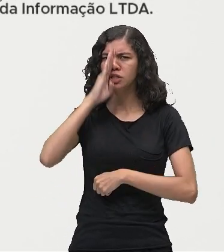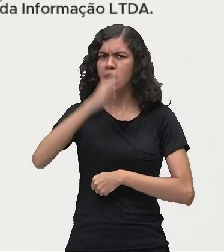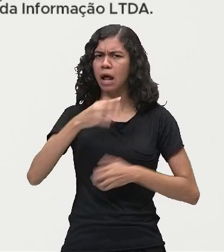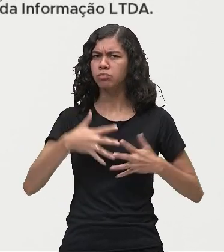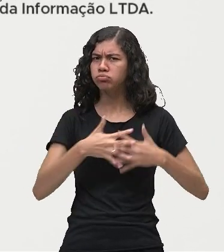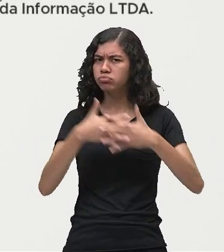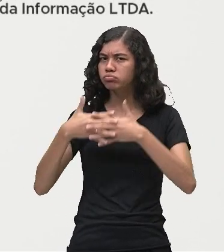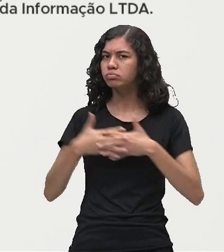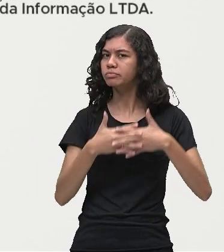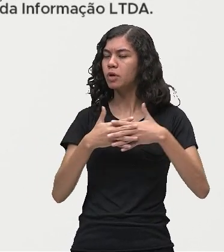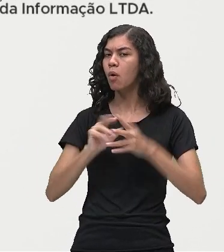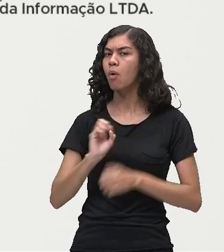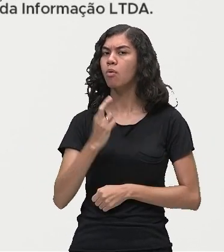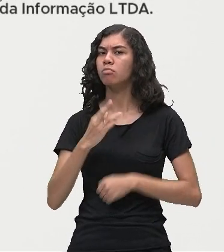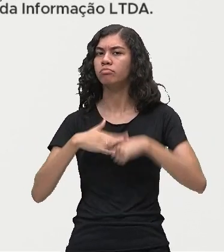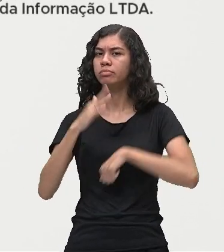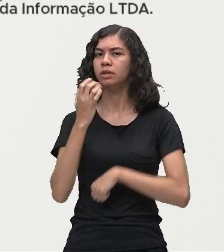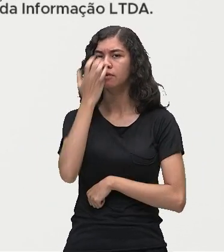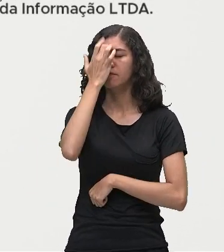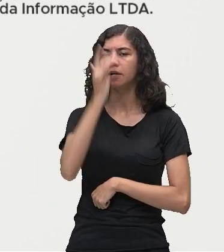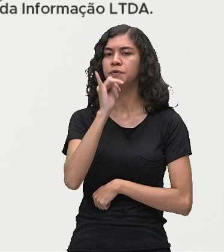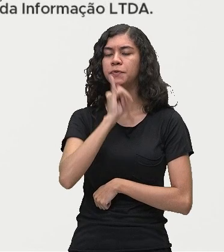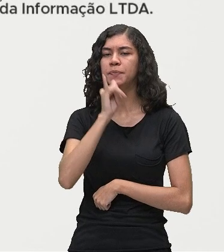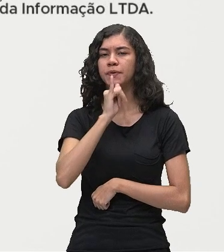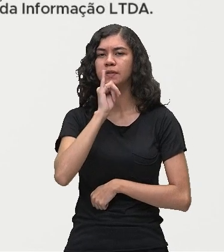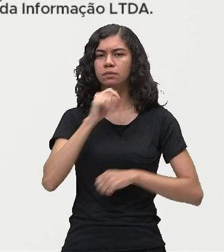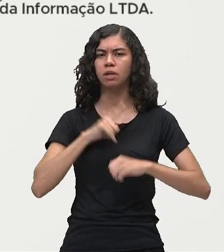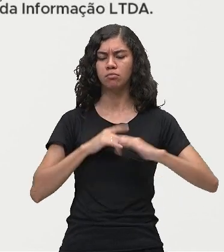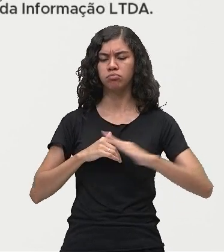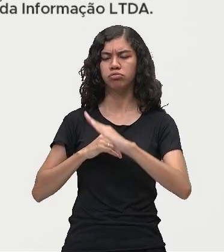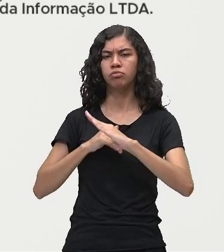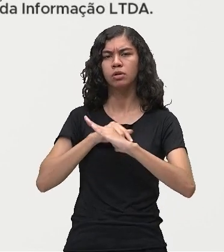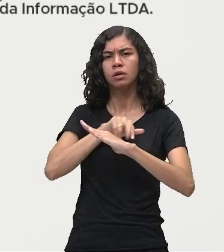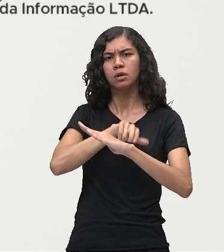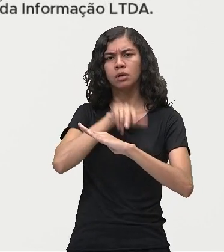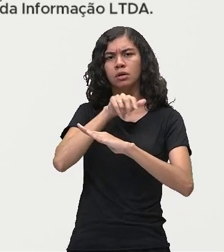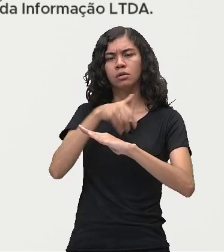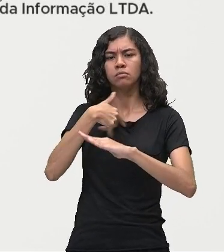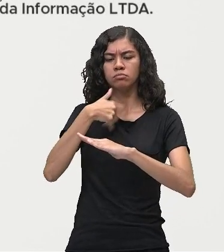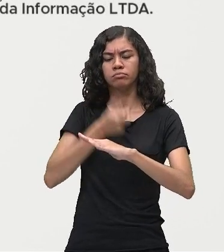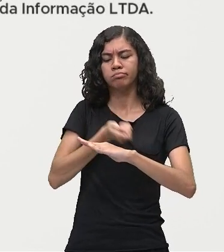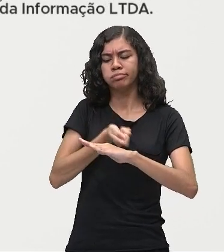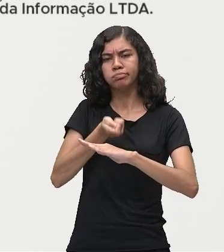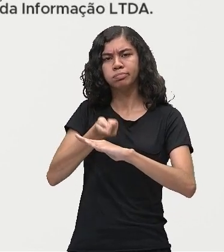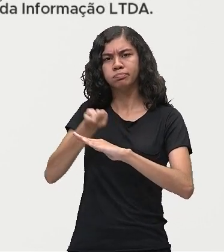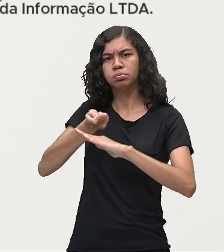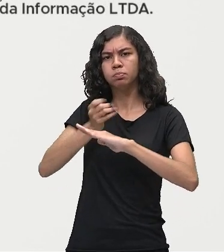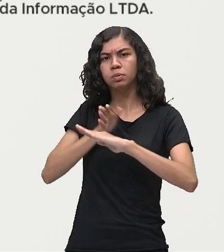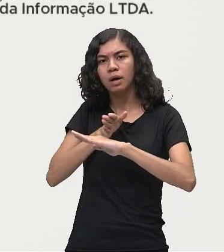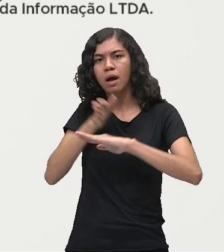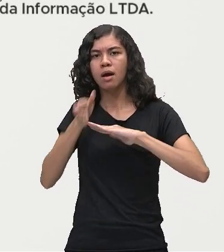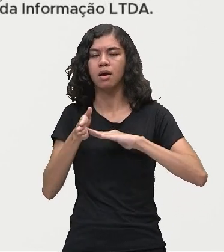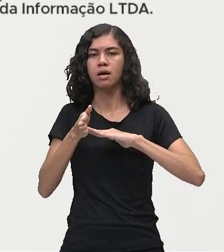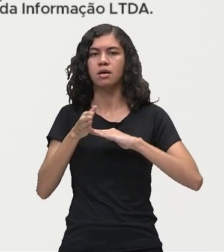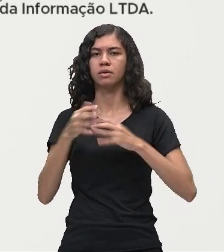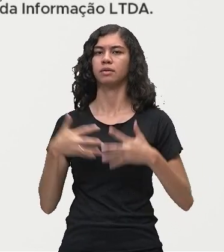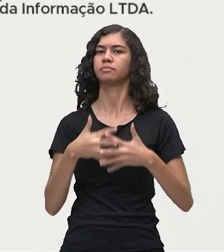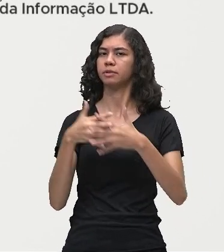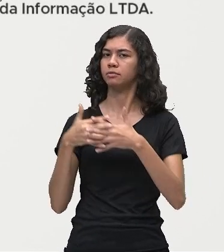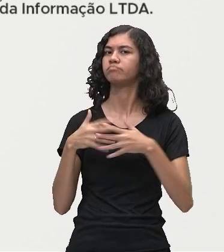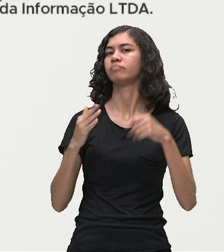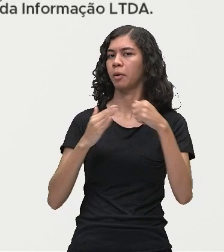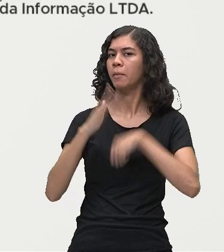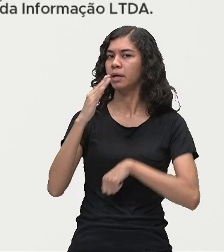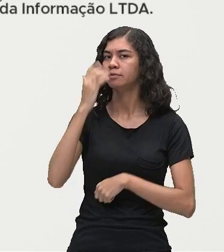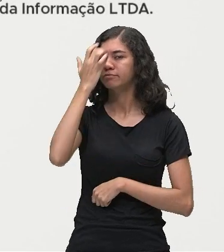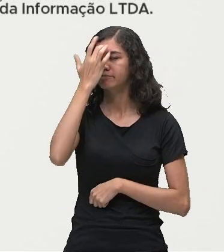cá? Ou mais fácil ele subir a rampa? Mais fácil ele subir a rampa, né, gente? Mais fácil ele subir a rampa porque é